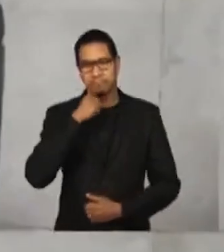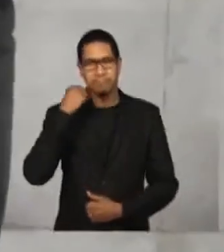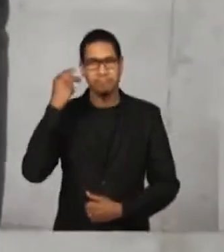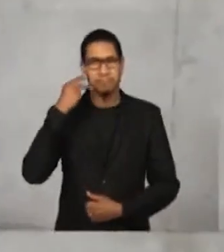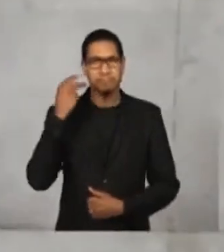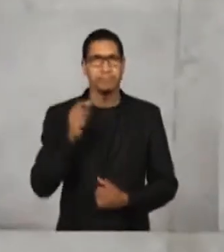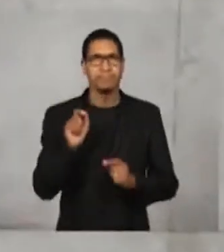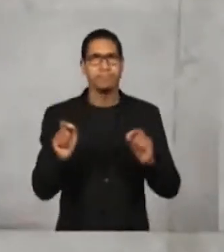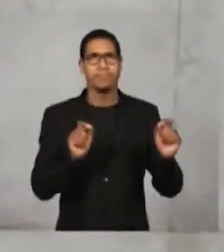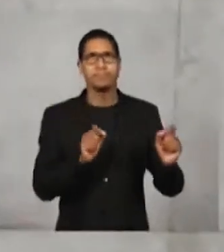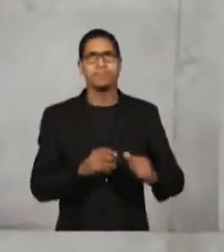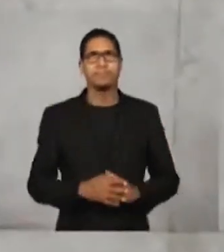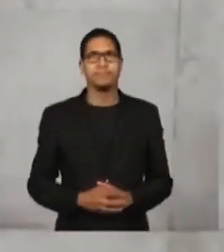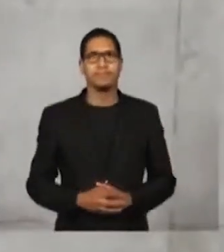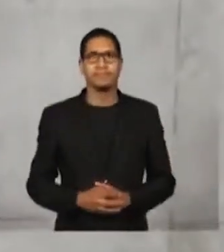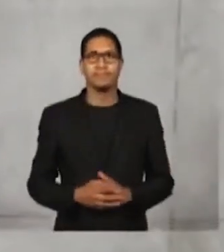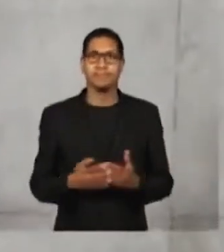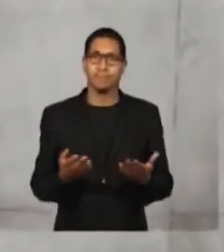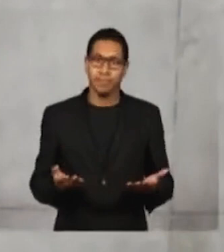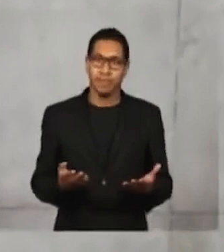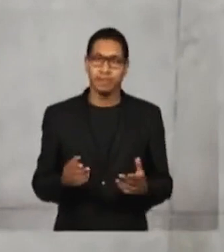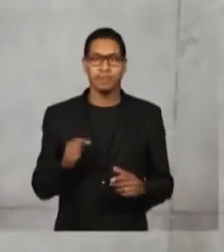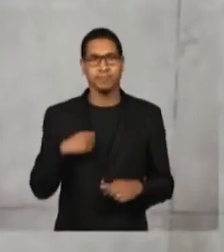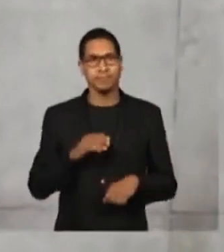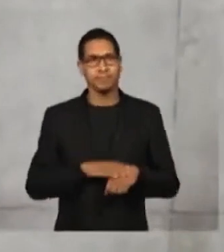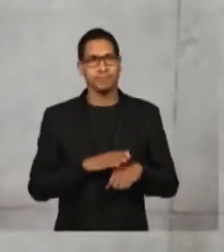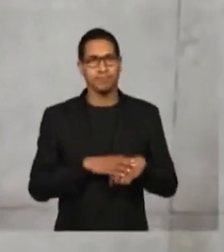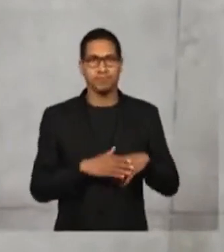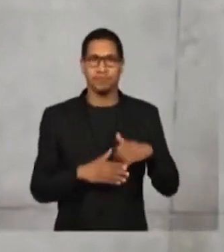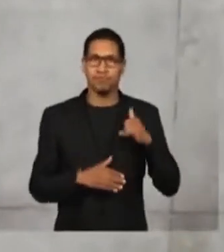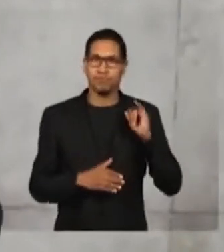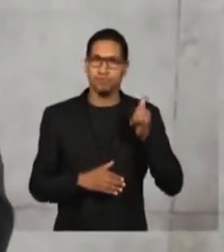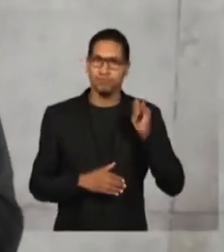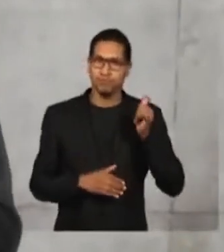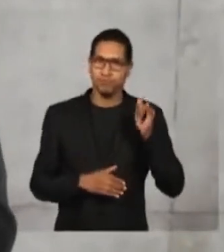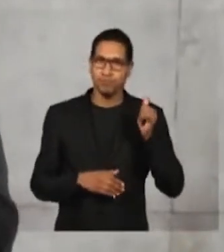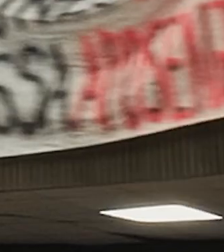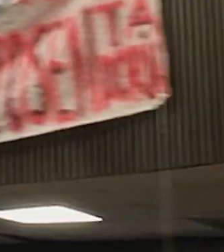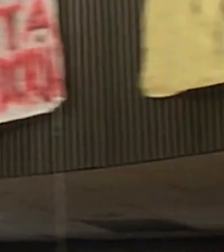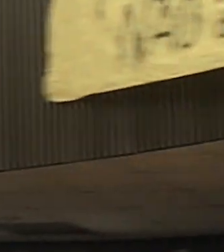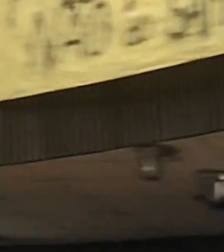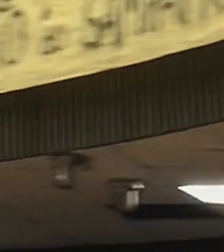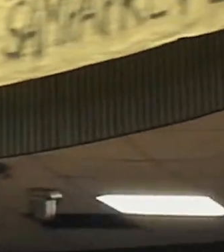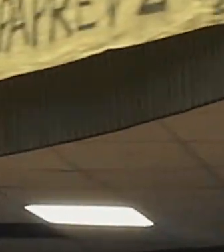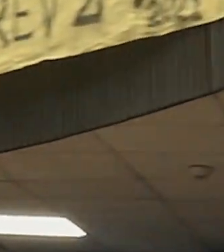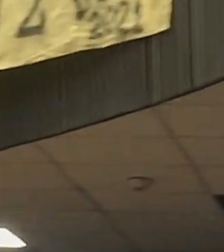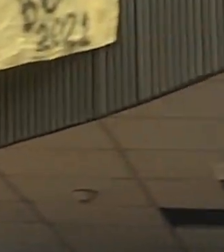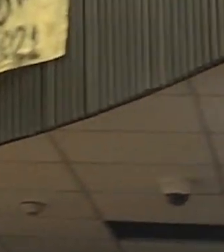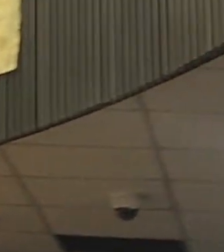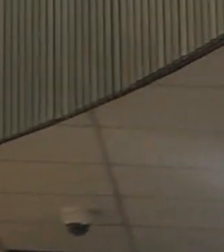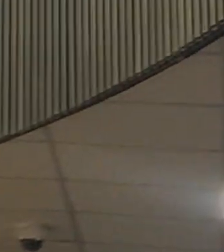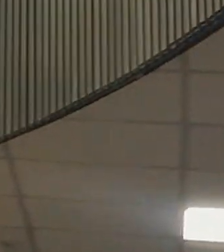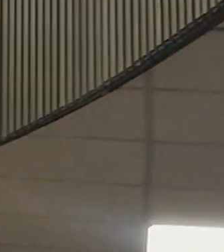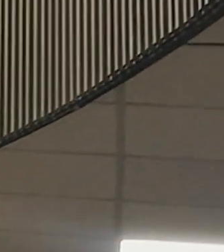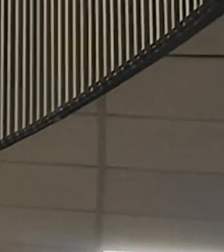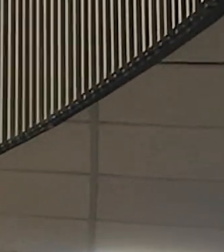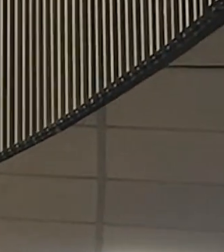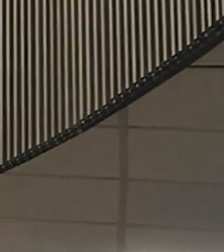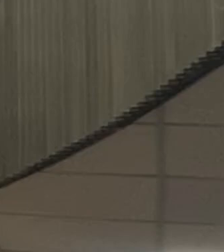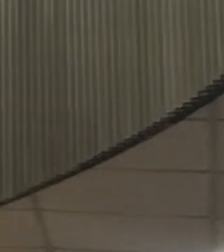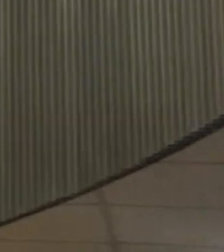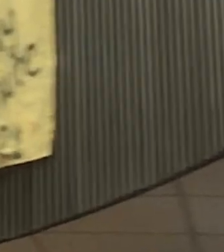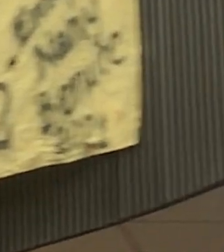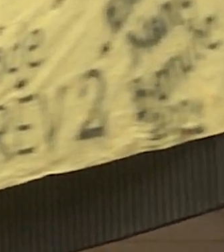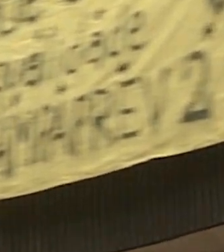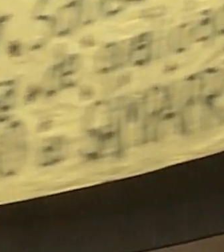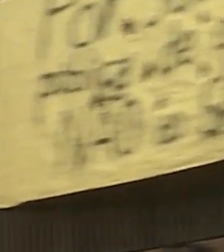vereadores, ao contrário do que foi dito pela vereadora que me antecedeu, existe uma coisa chamada